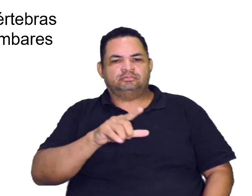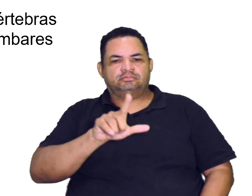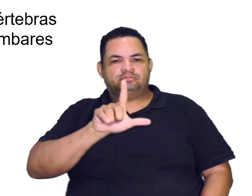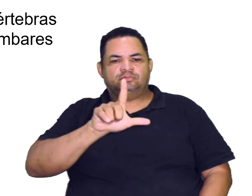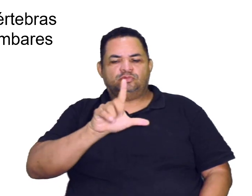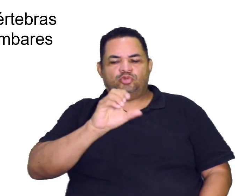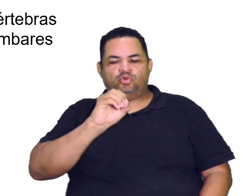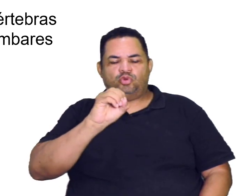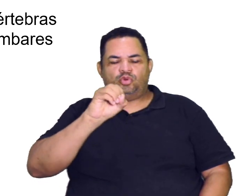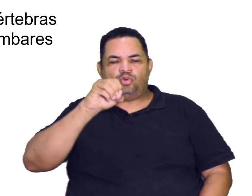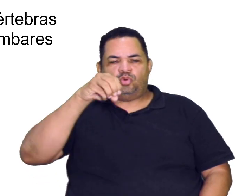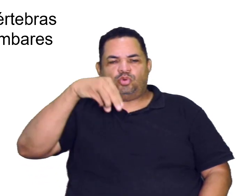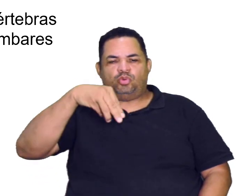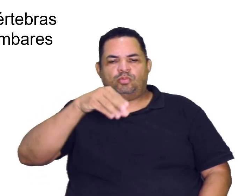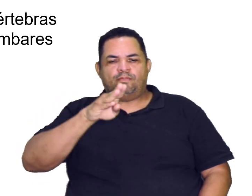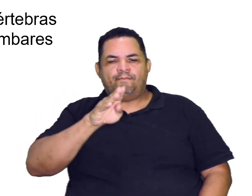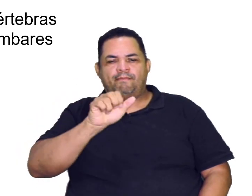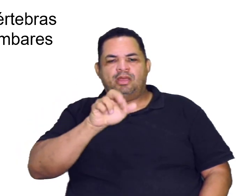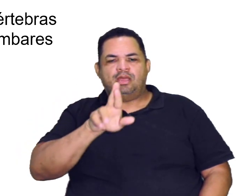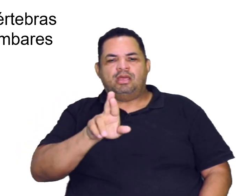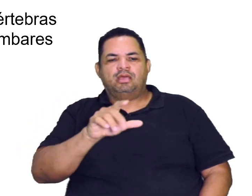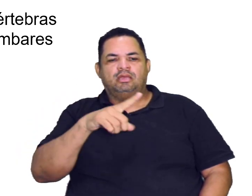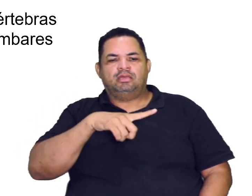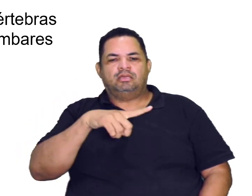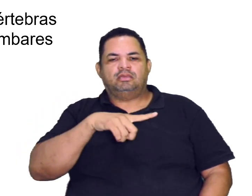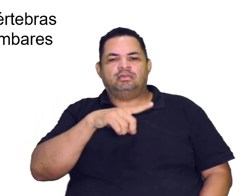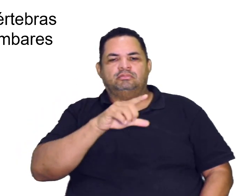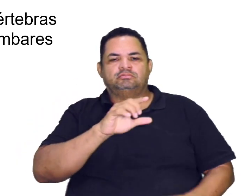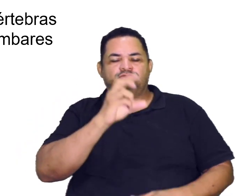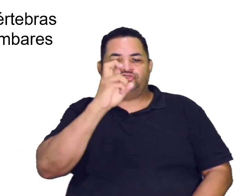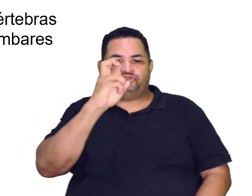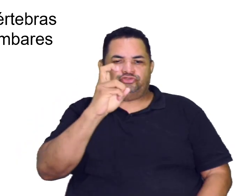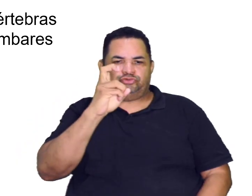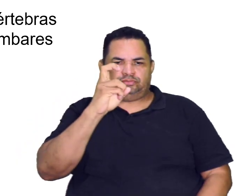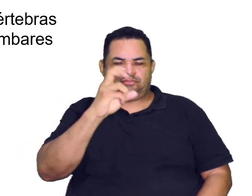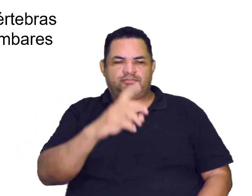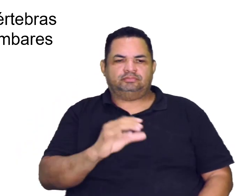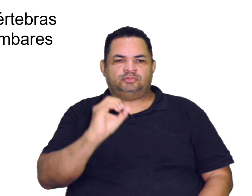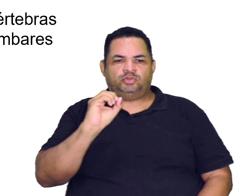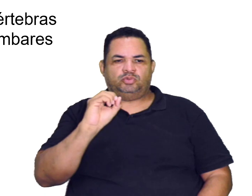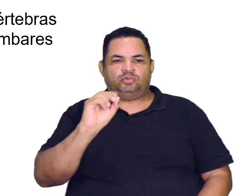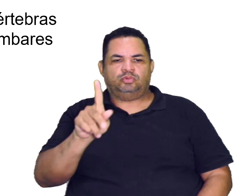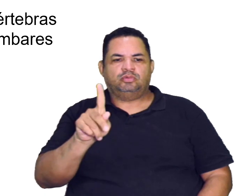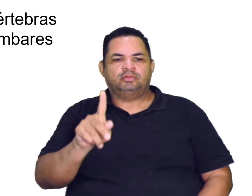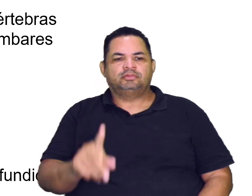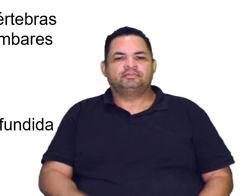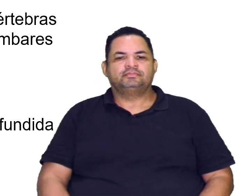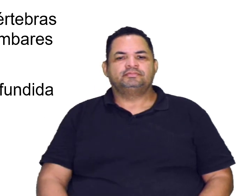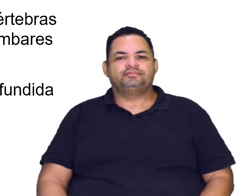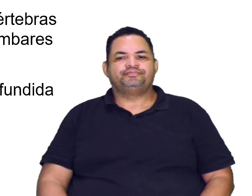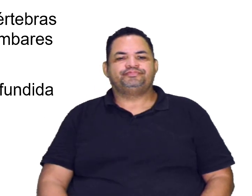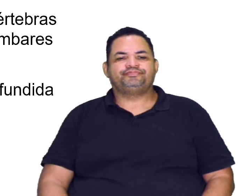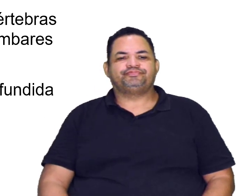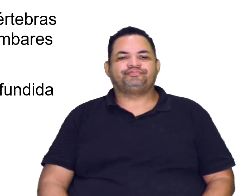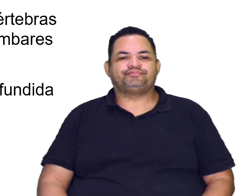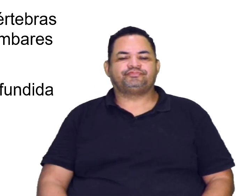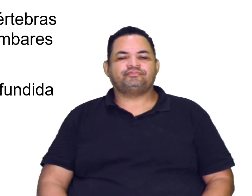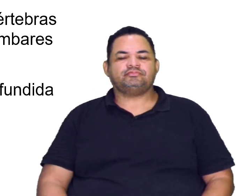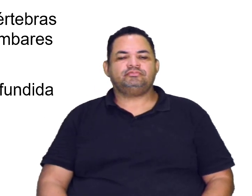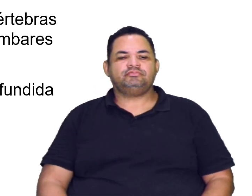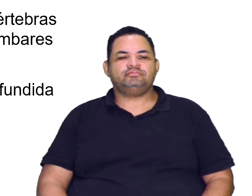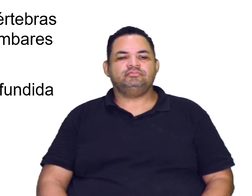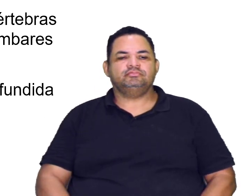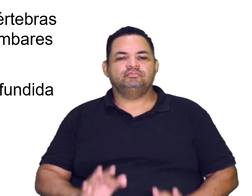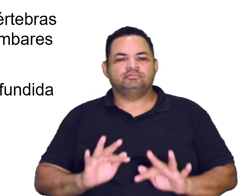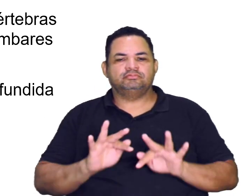coluna lombar, tá? Com 5 vértebras, ok? Muito bem. Depois a